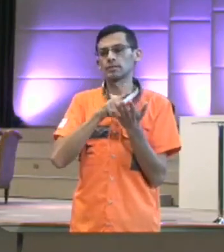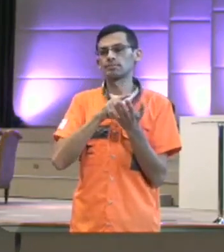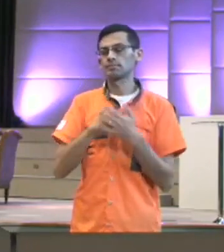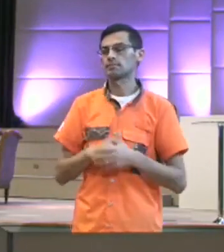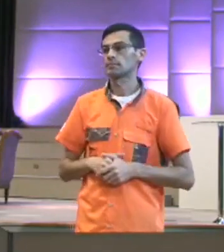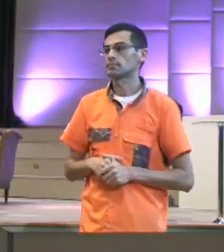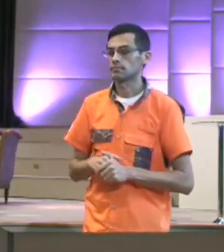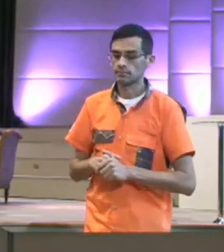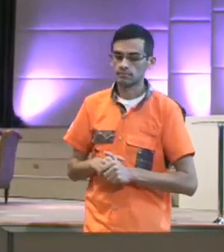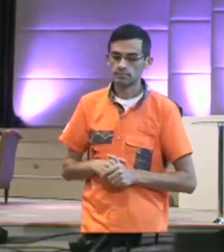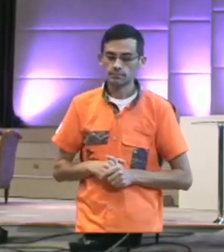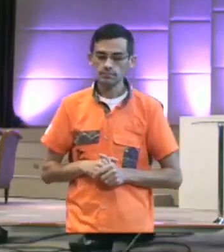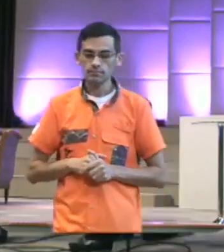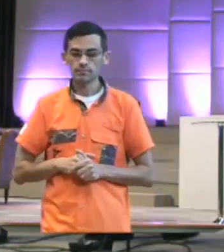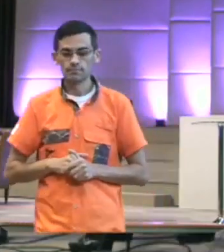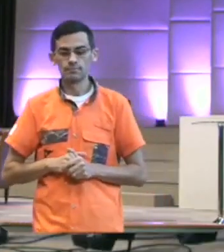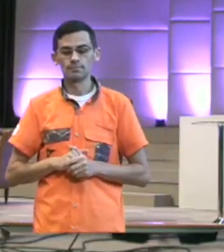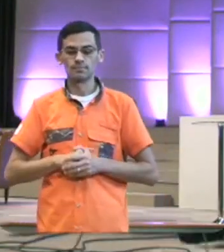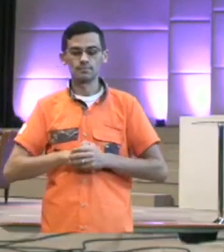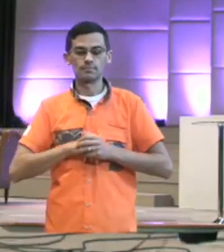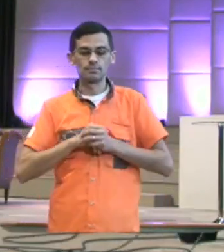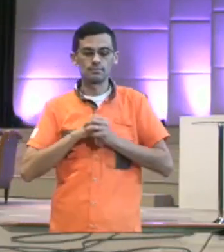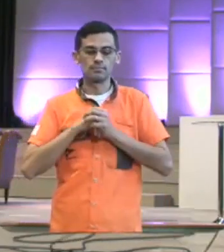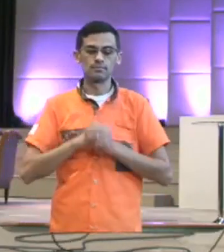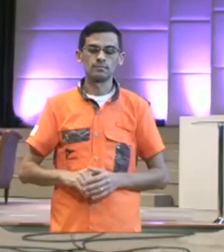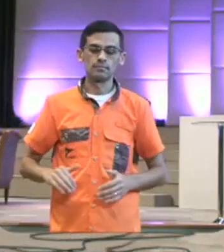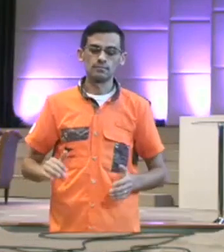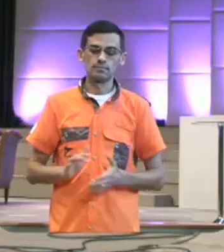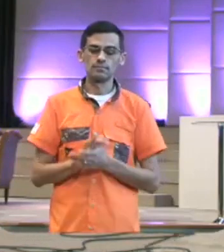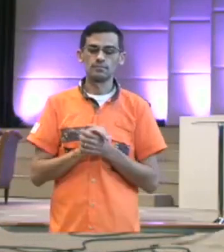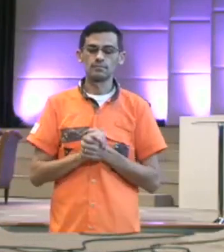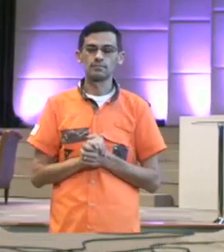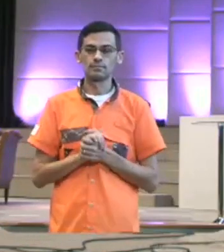vamos lá, canta aí com a gente. Vamos lá?